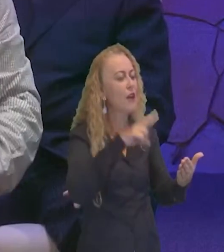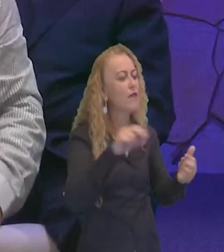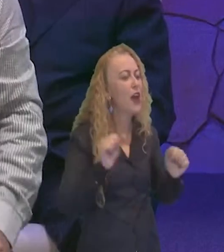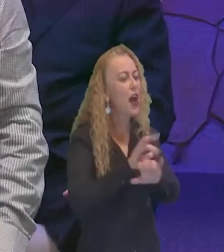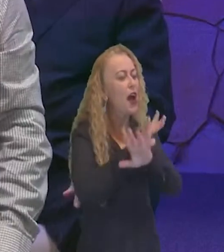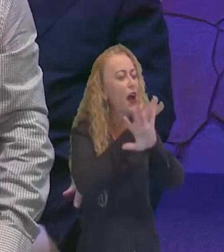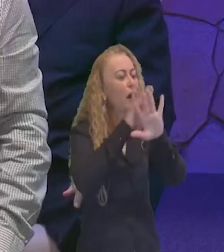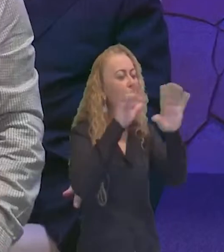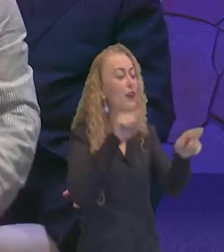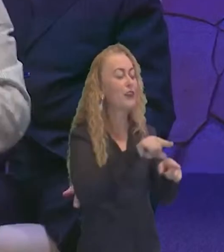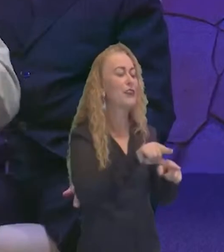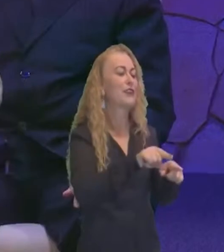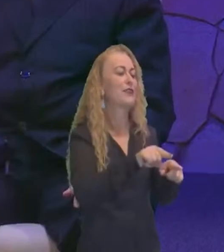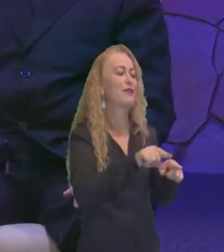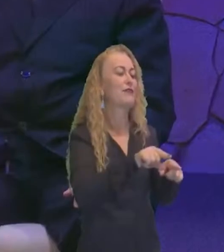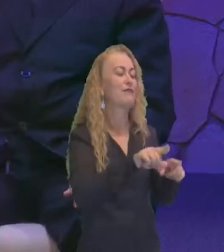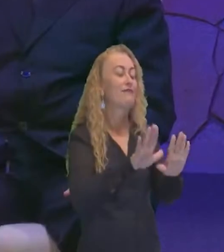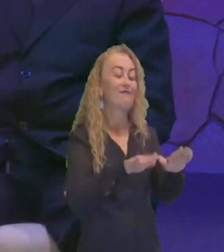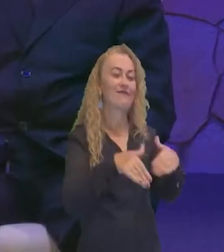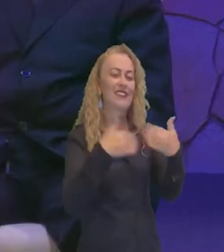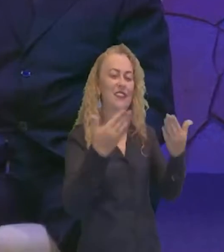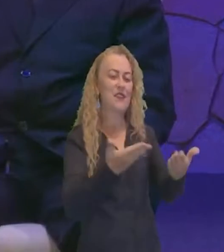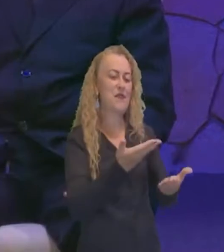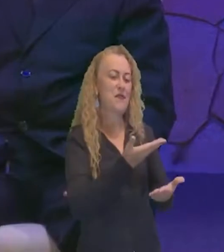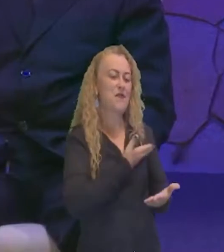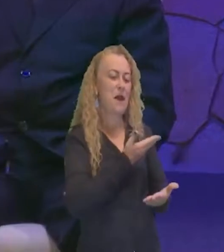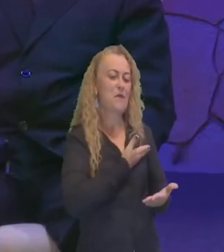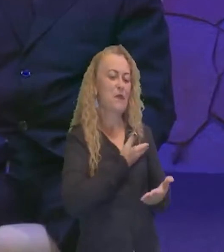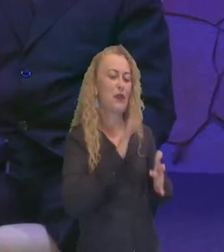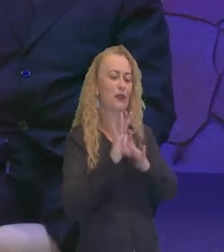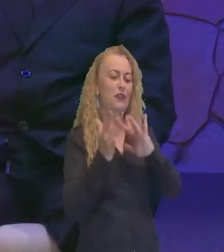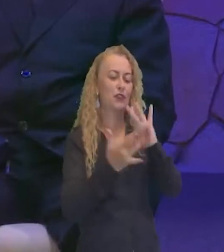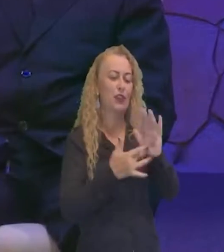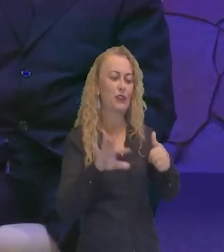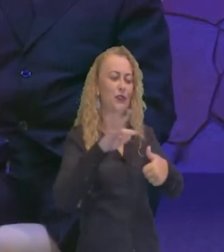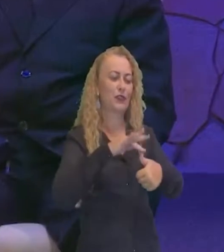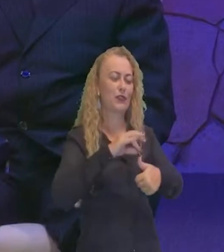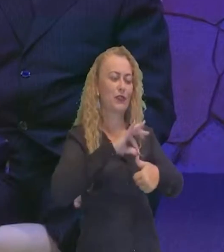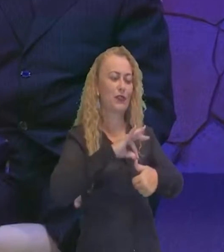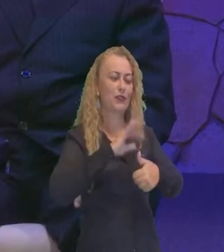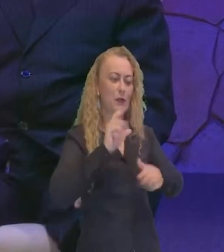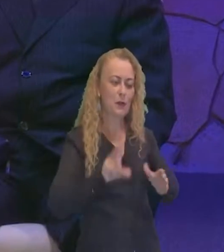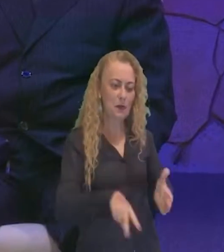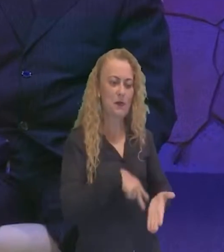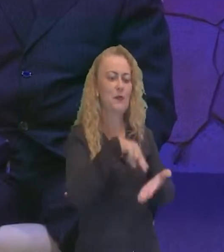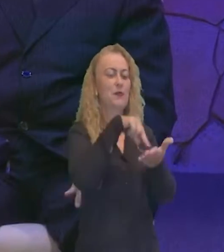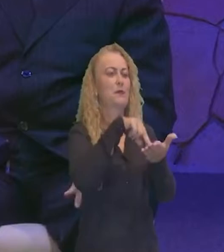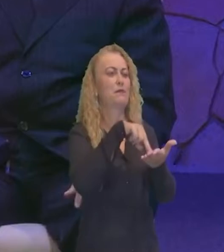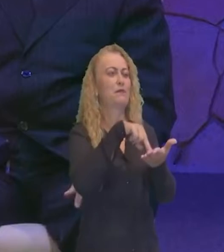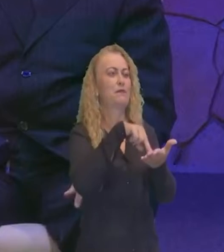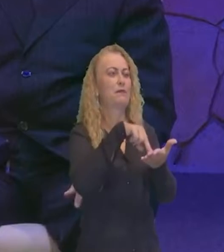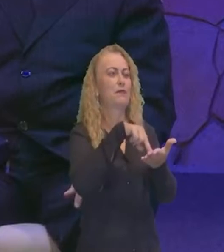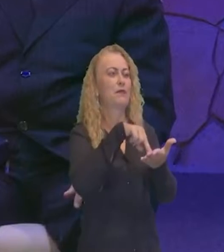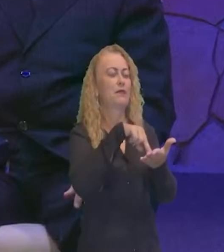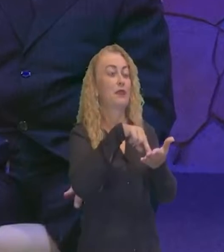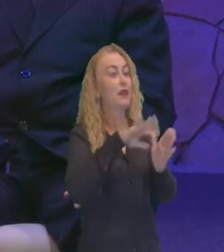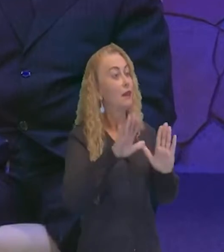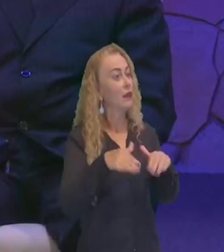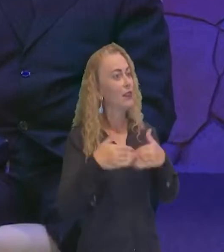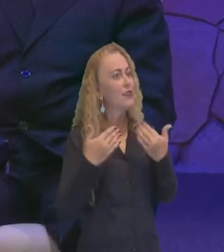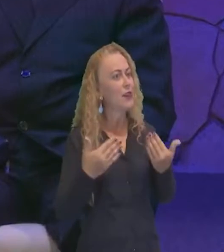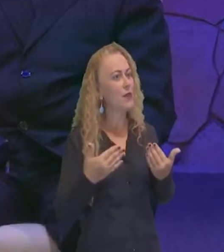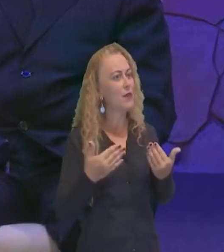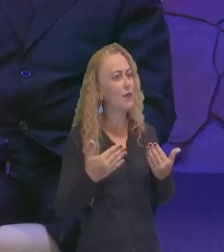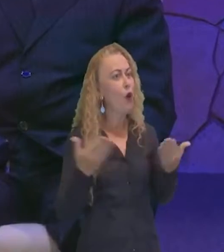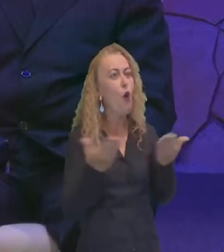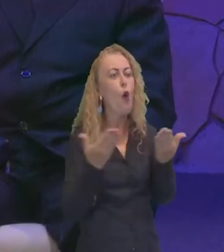verá a glória de Deus na sua vida e na vida da sua família. Se você crer,